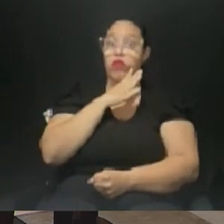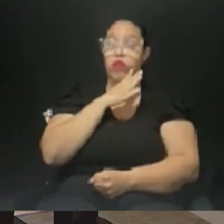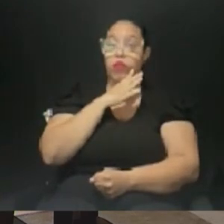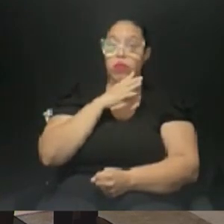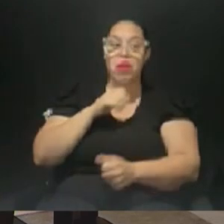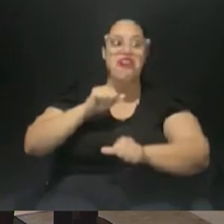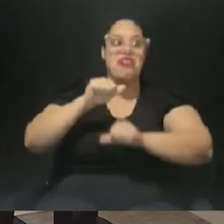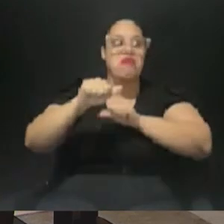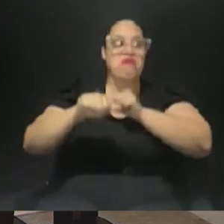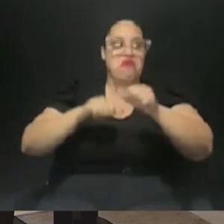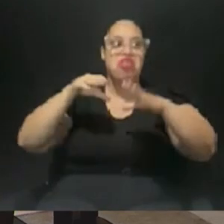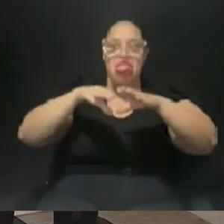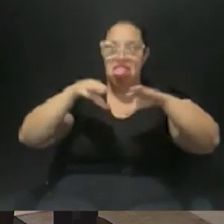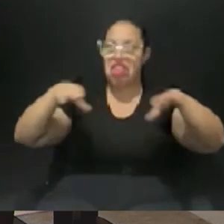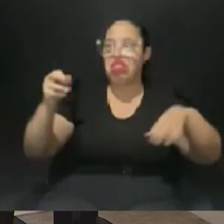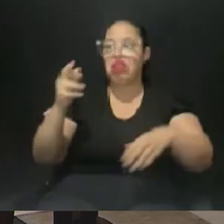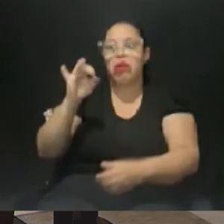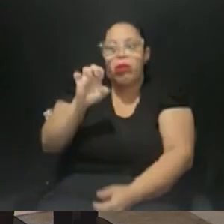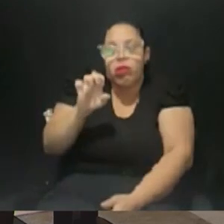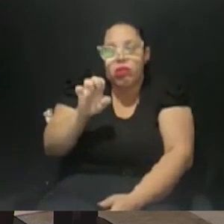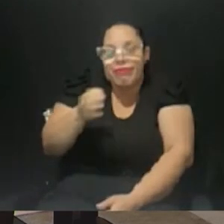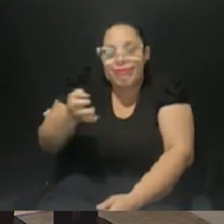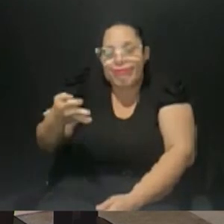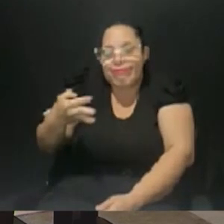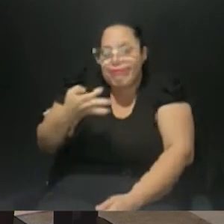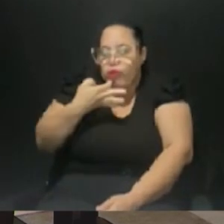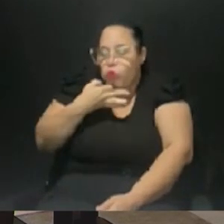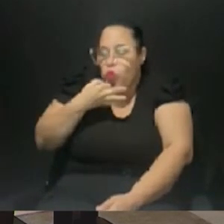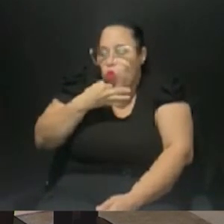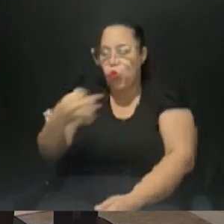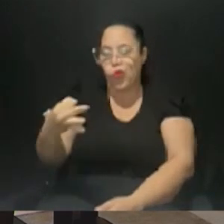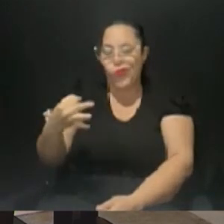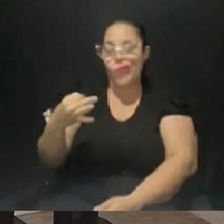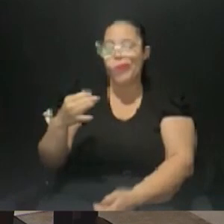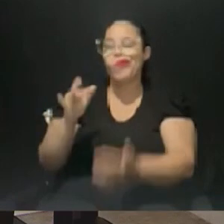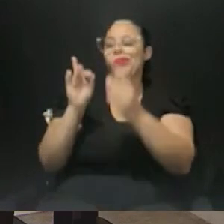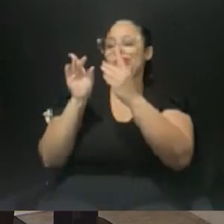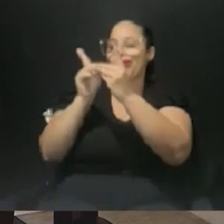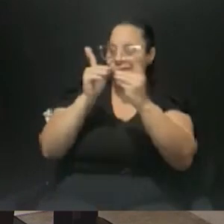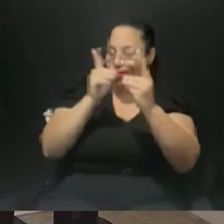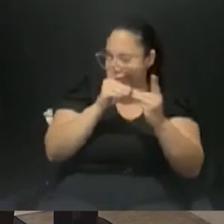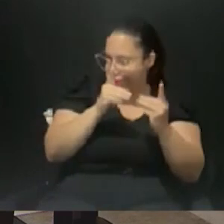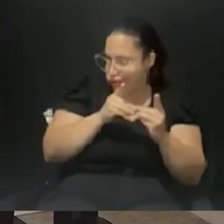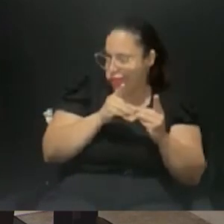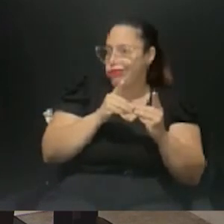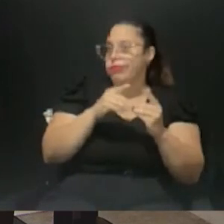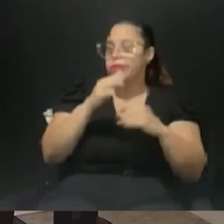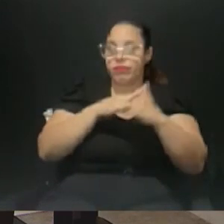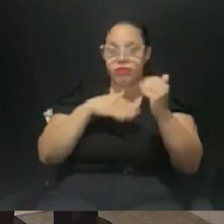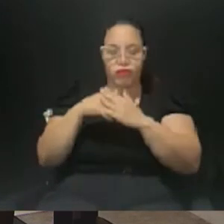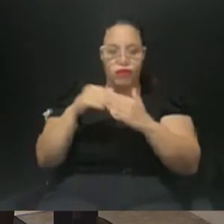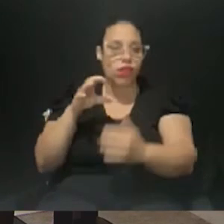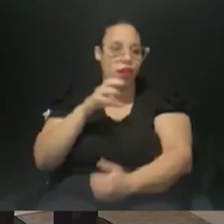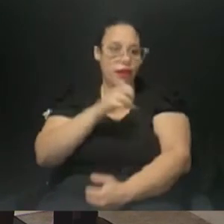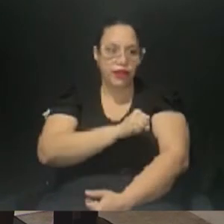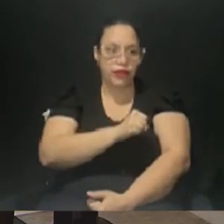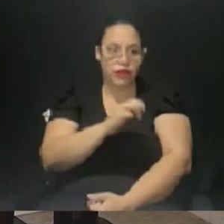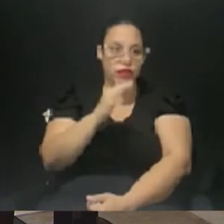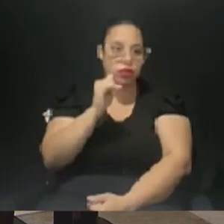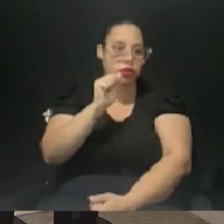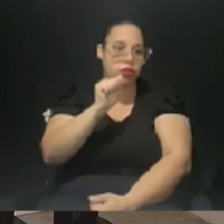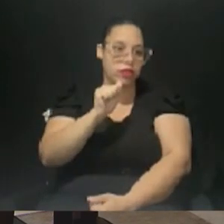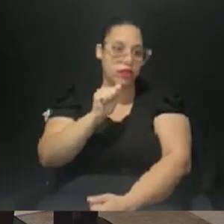serviço e atendimento. E, mais recentemente, o Faca nos deu a alegria de assumir